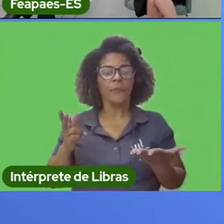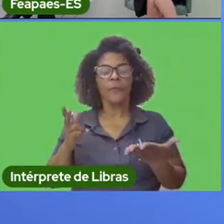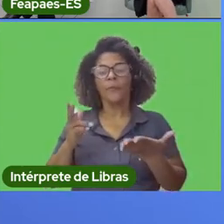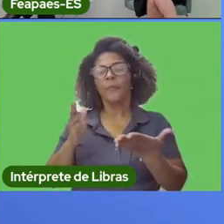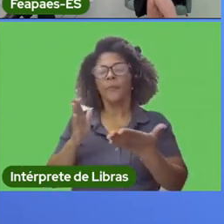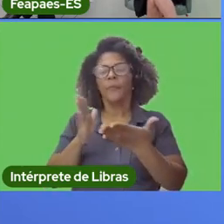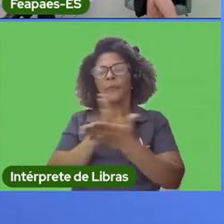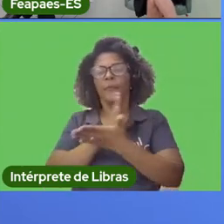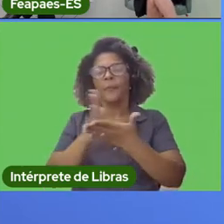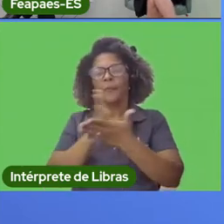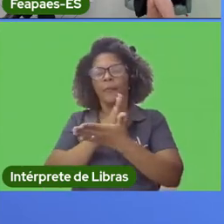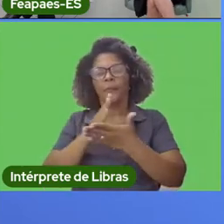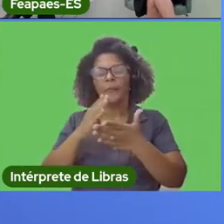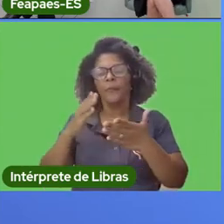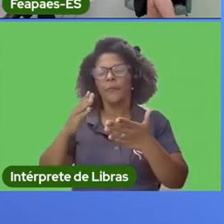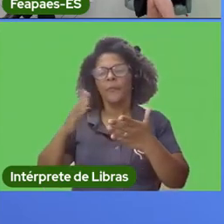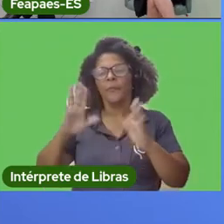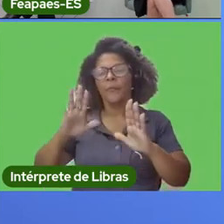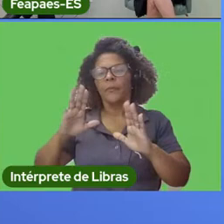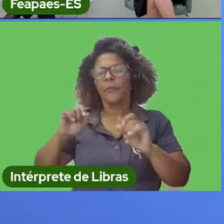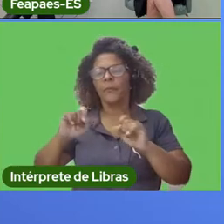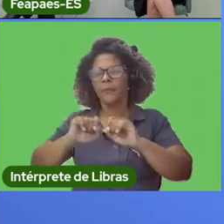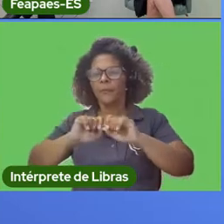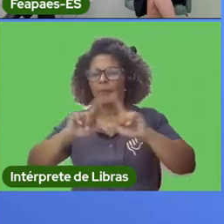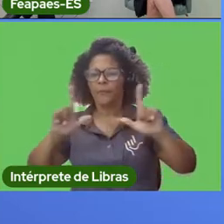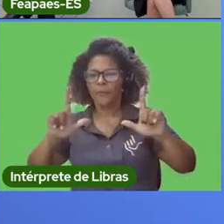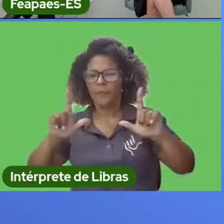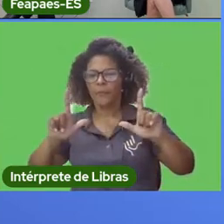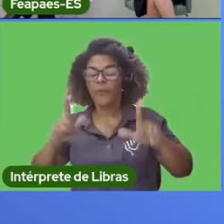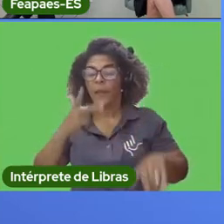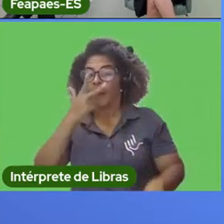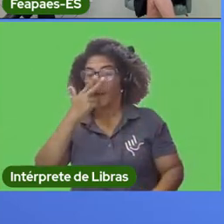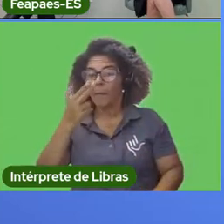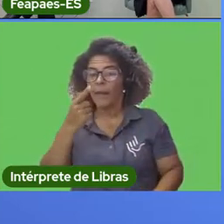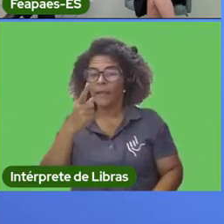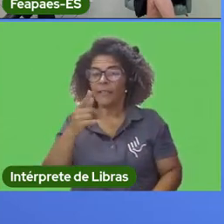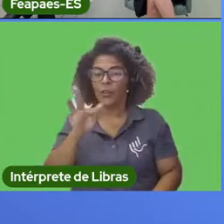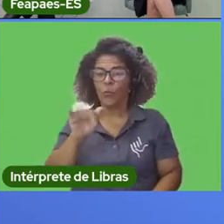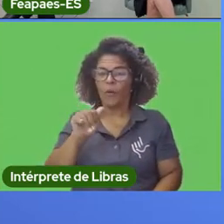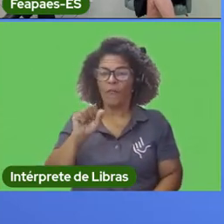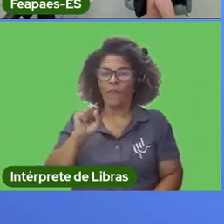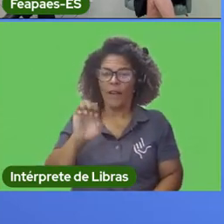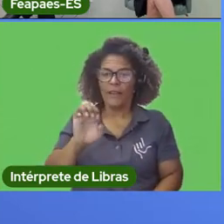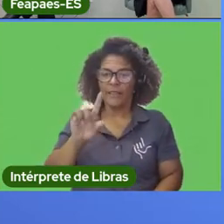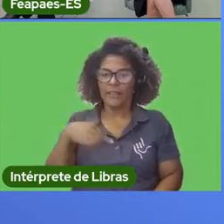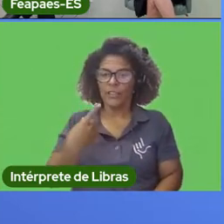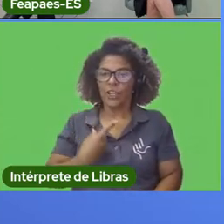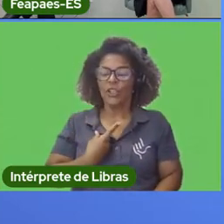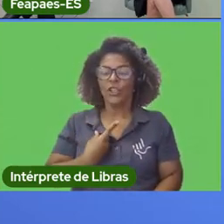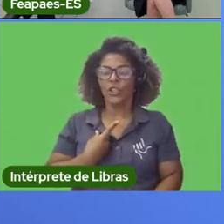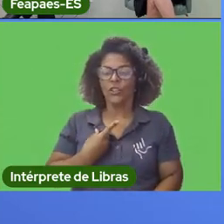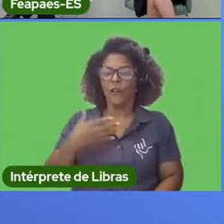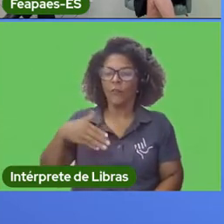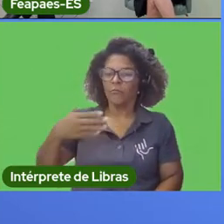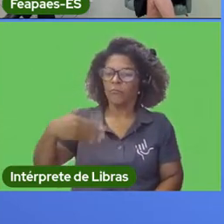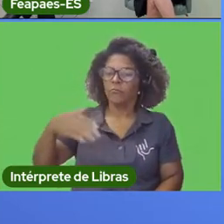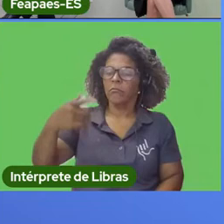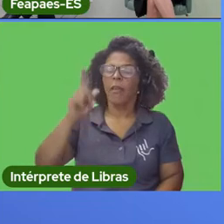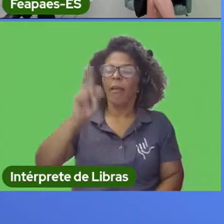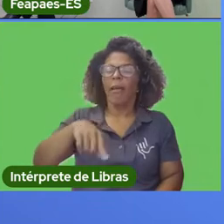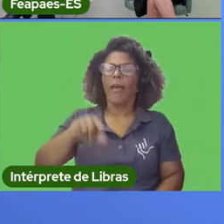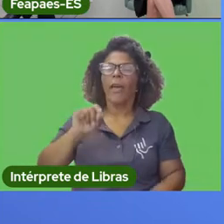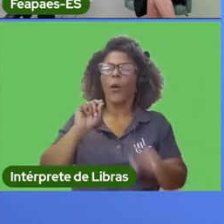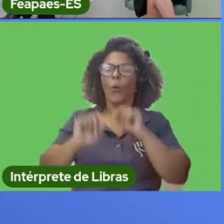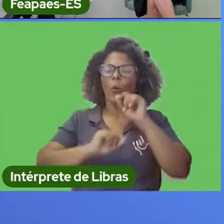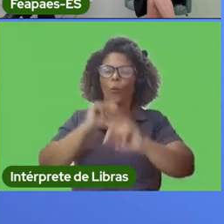políticas públicas já criadas. Me parece que uma fase que nós vamos ter que enfrentar de agora para frente é reunir